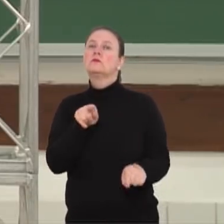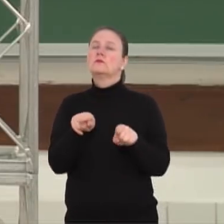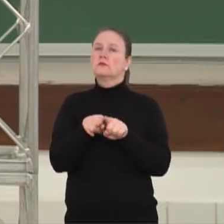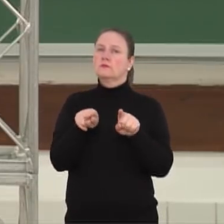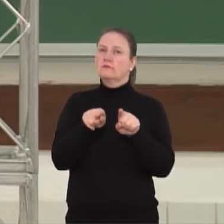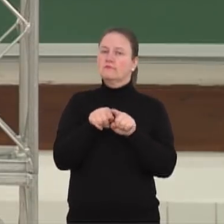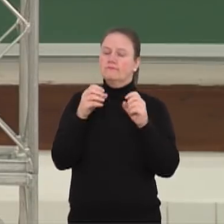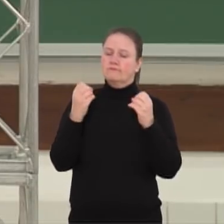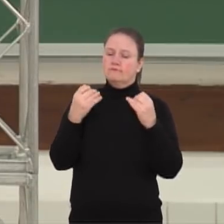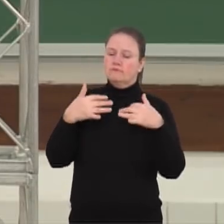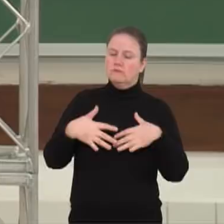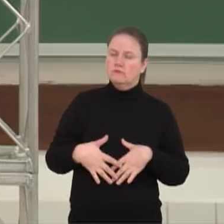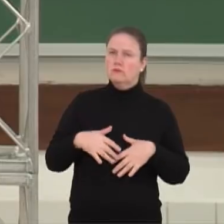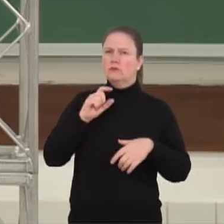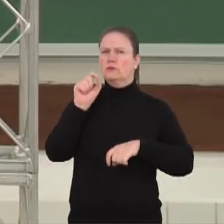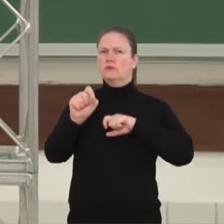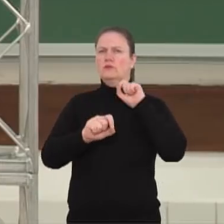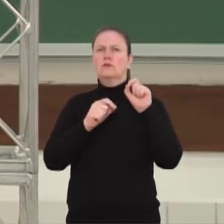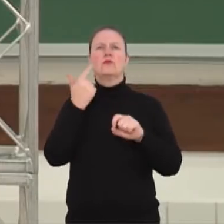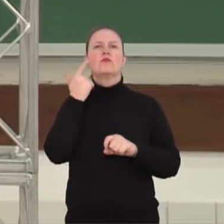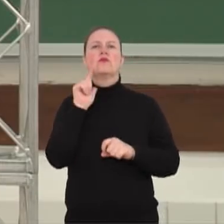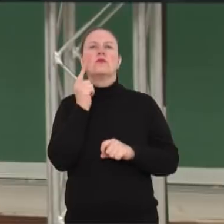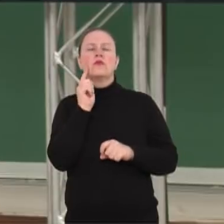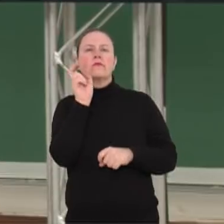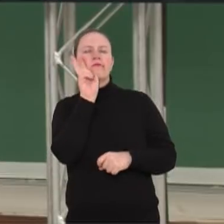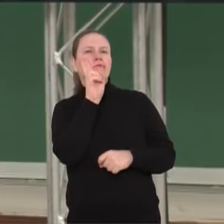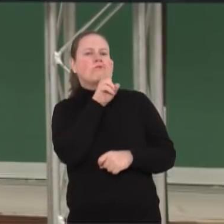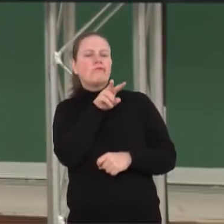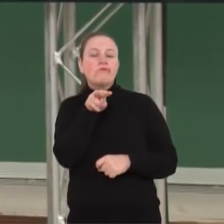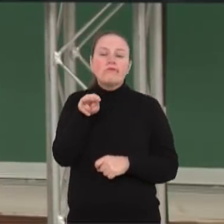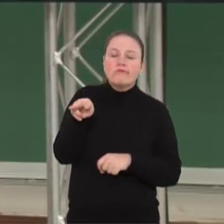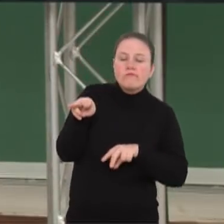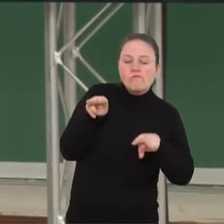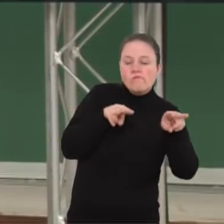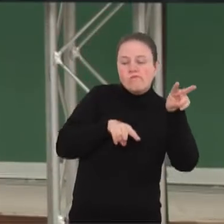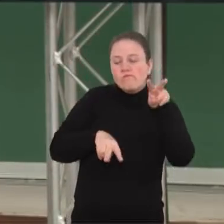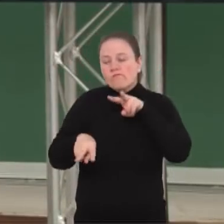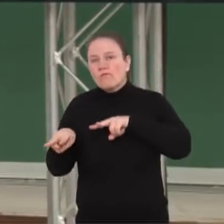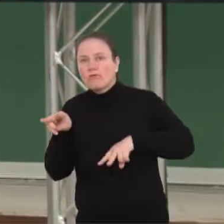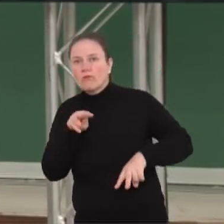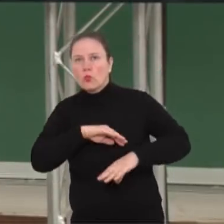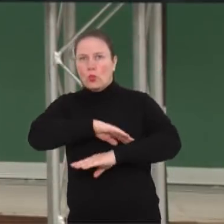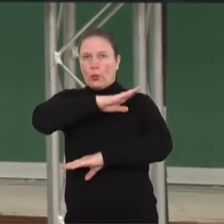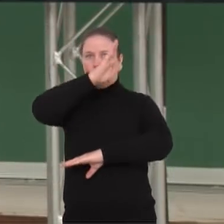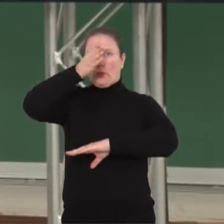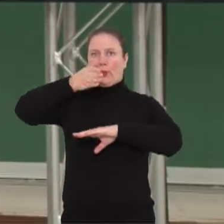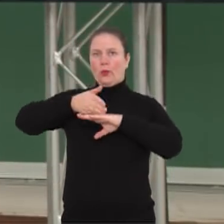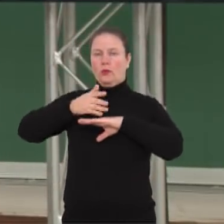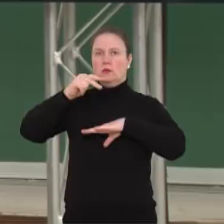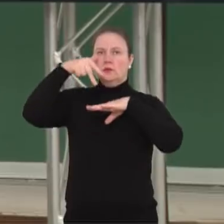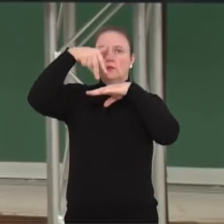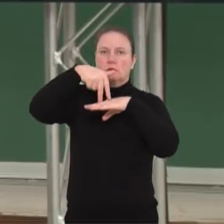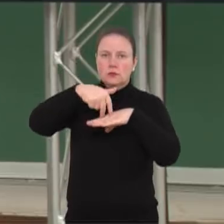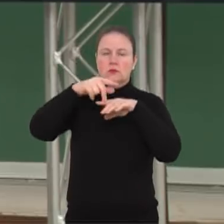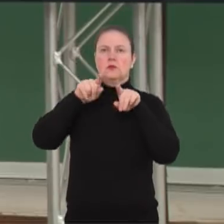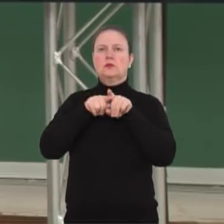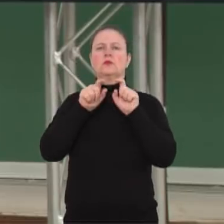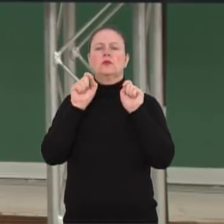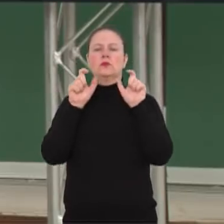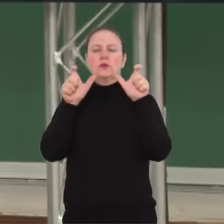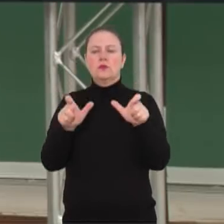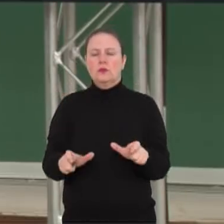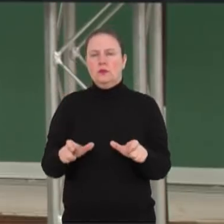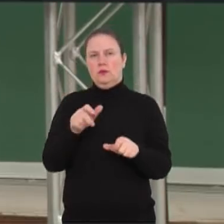nós também o que a gente consegue ver lá de cima do Pão de Açúcar e onde fica o Rio de Janeiro.